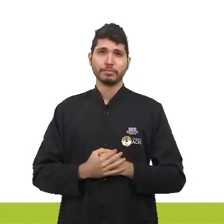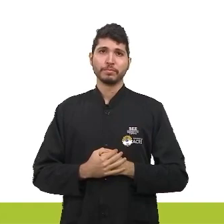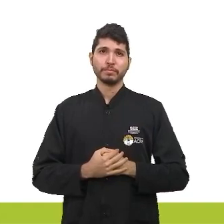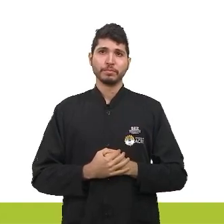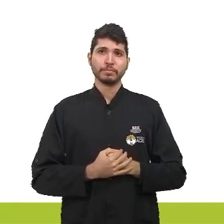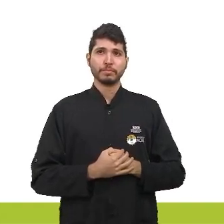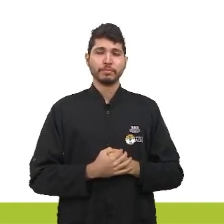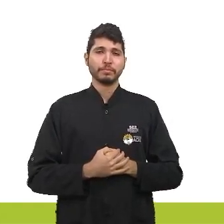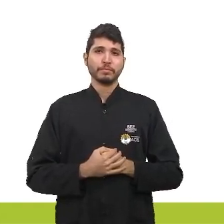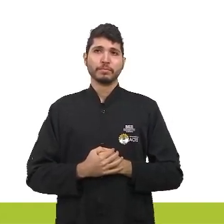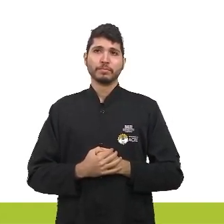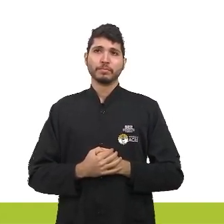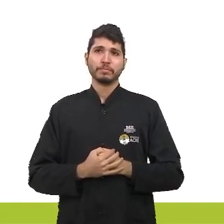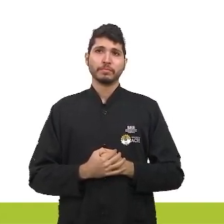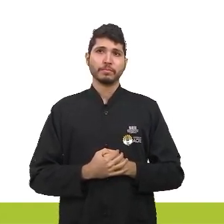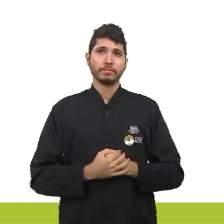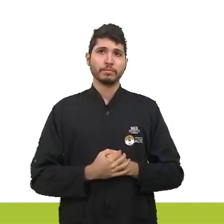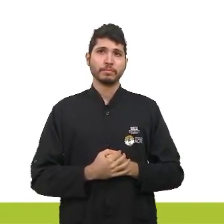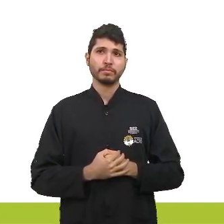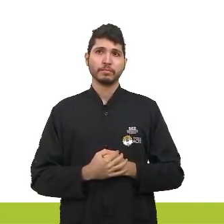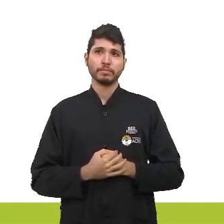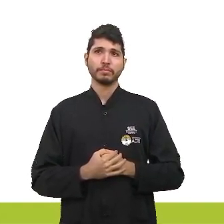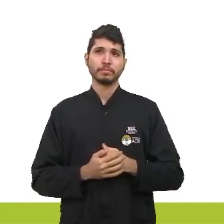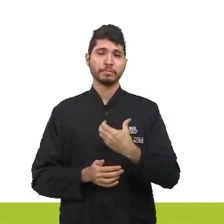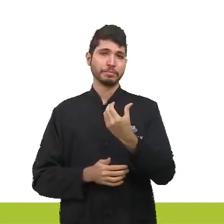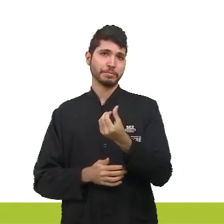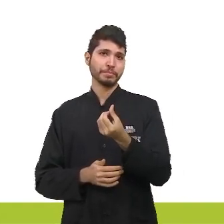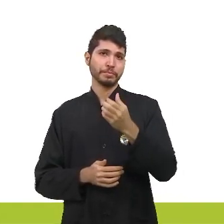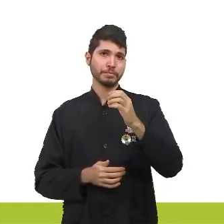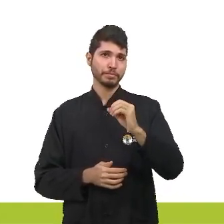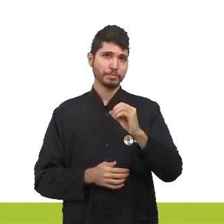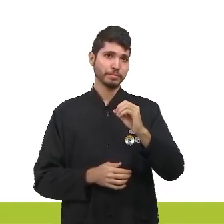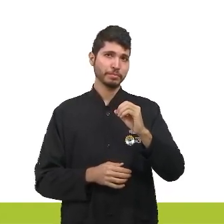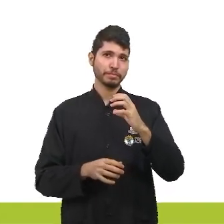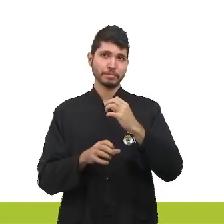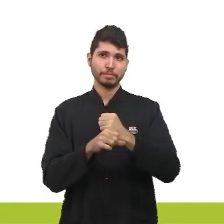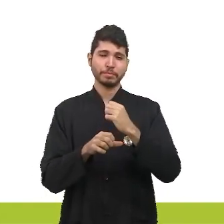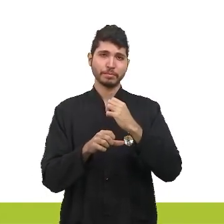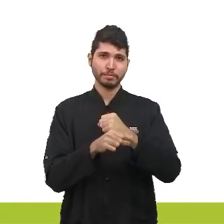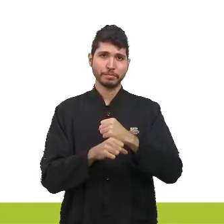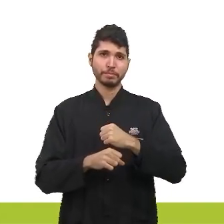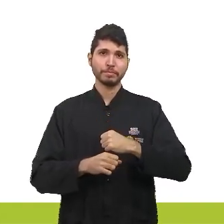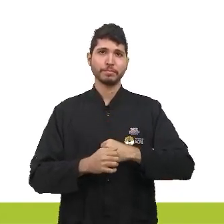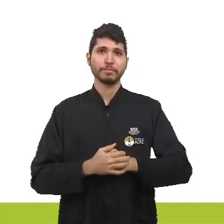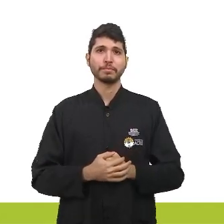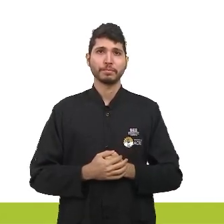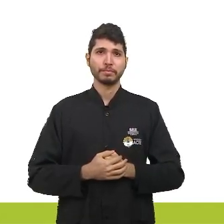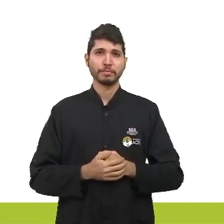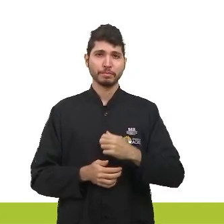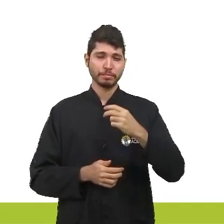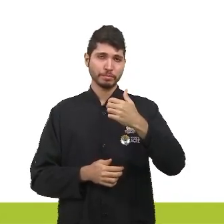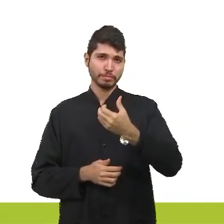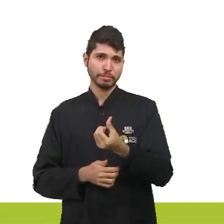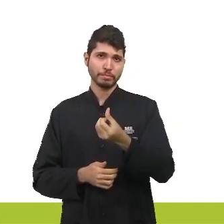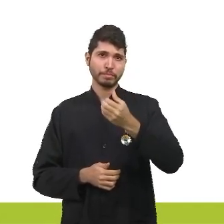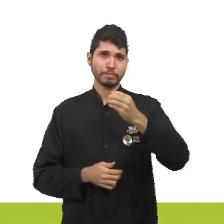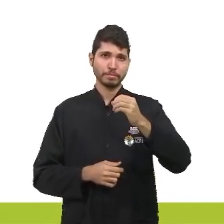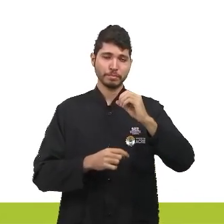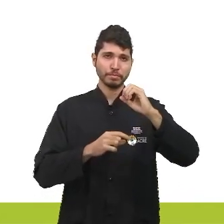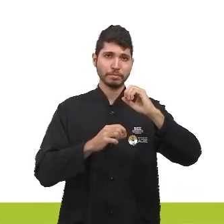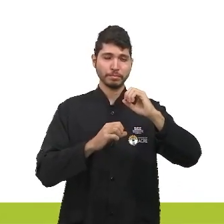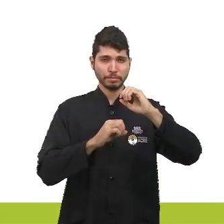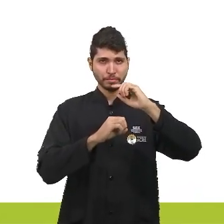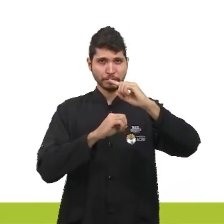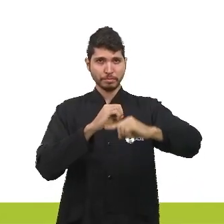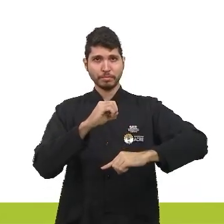fazendo as contas todas, você vê que isso aqui dá igual a 60. Então, dá um total de 60 átomos. Por fim,